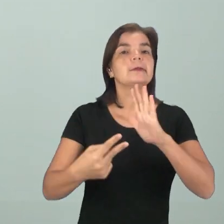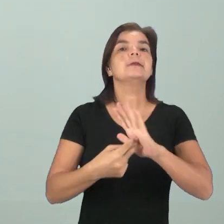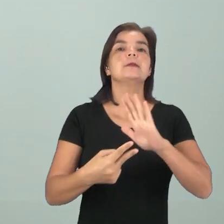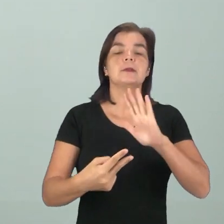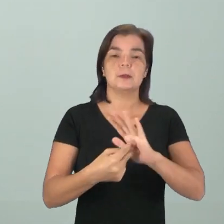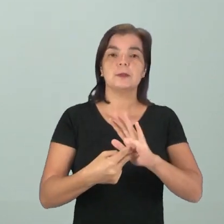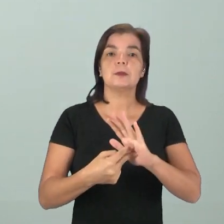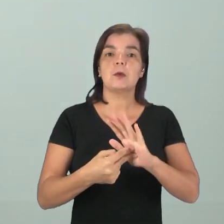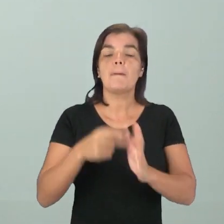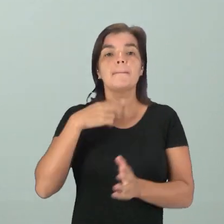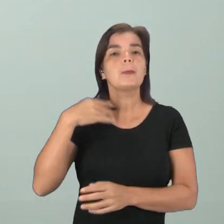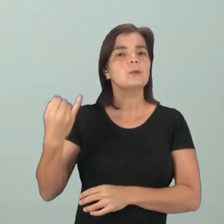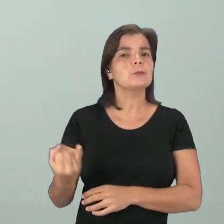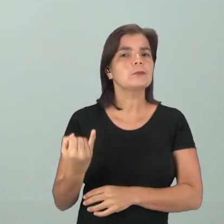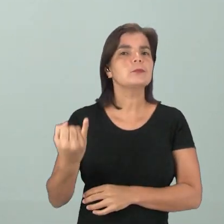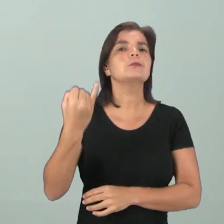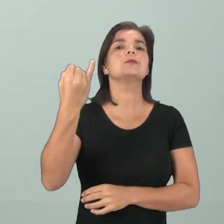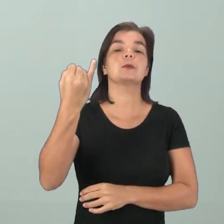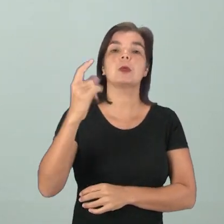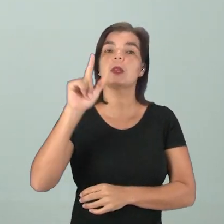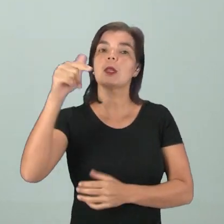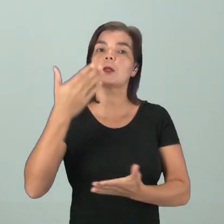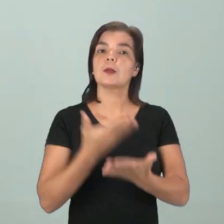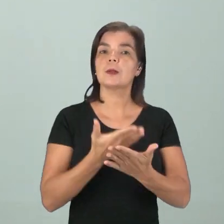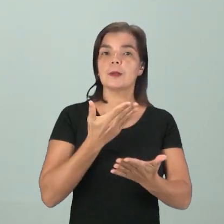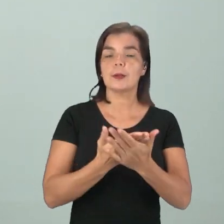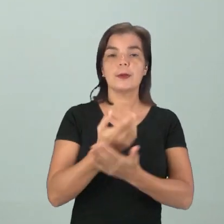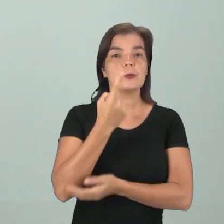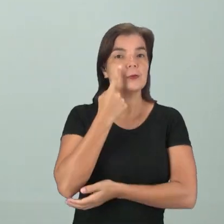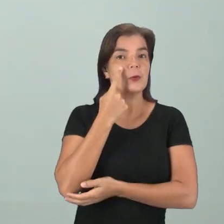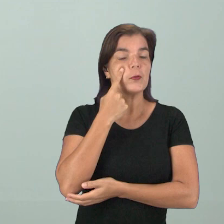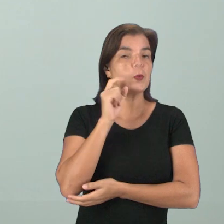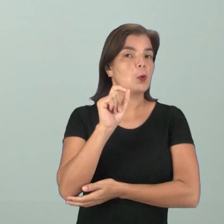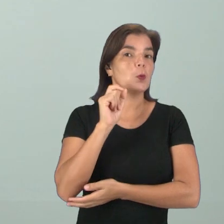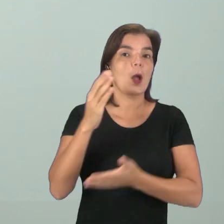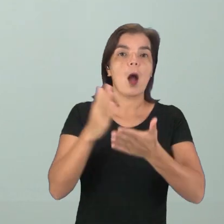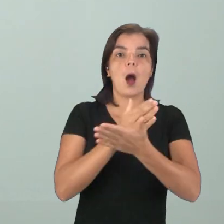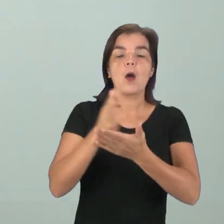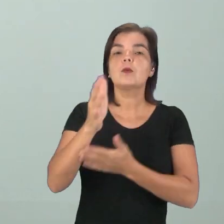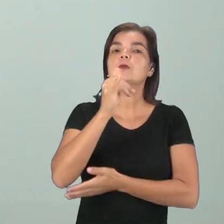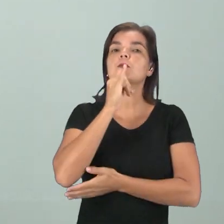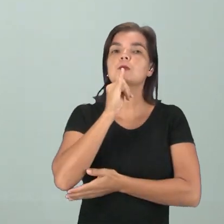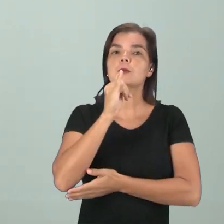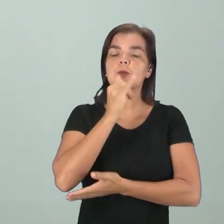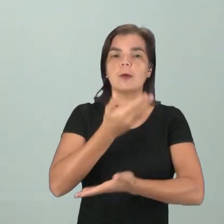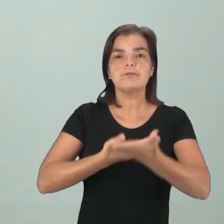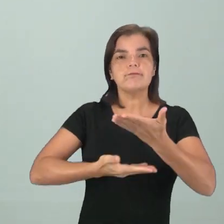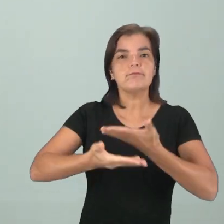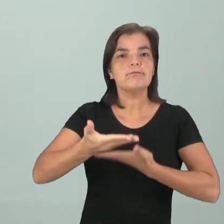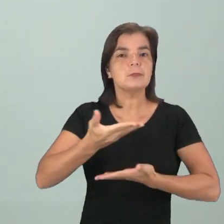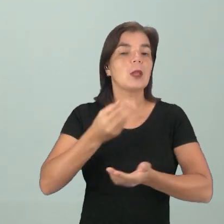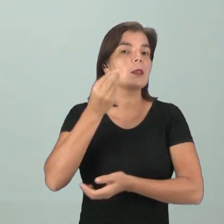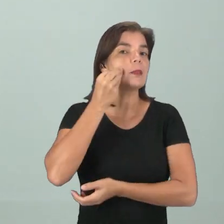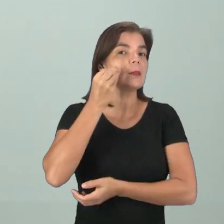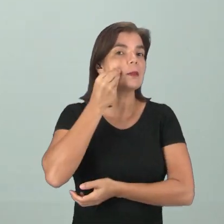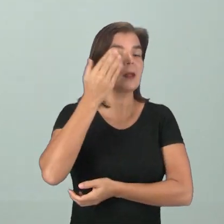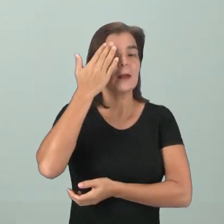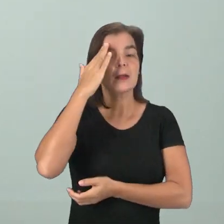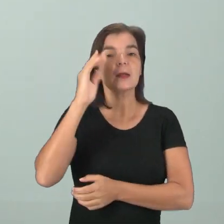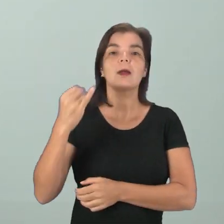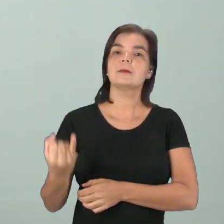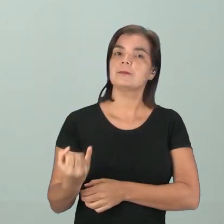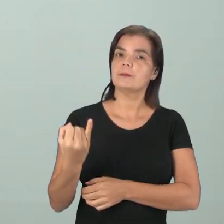significados primordialmente. E na outra aula a gente vê alguns exemplos em povos, tentar entender um pouquinho